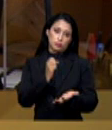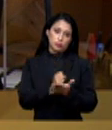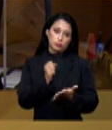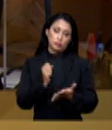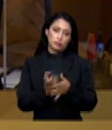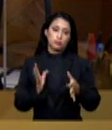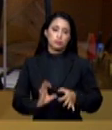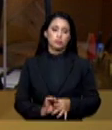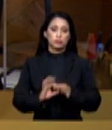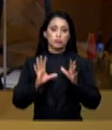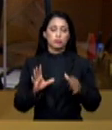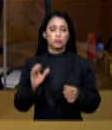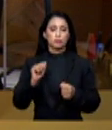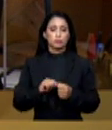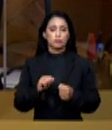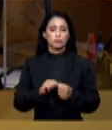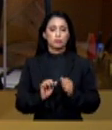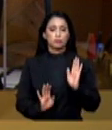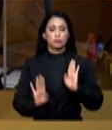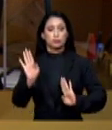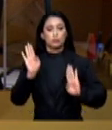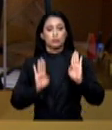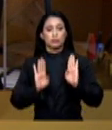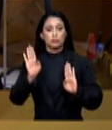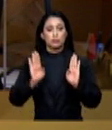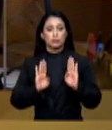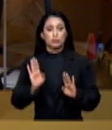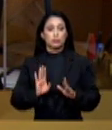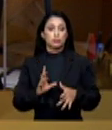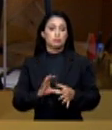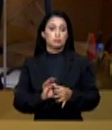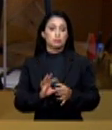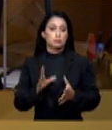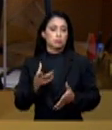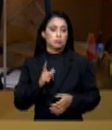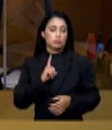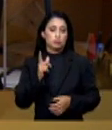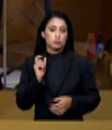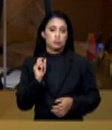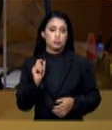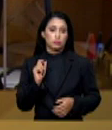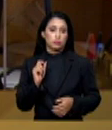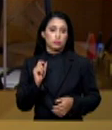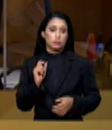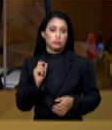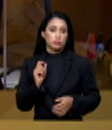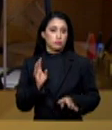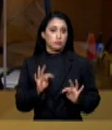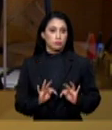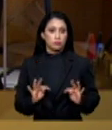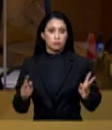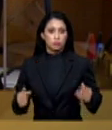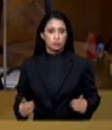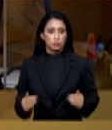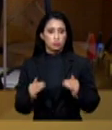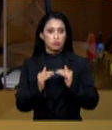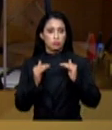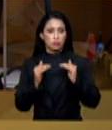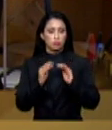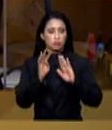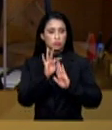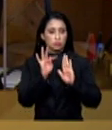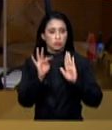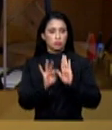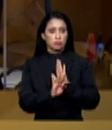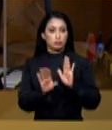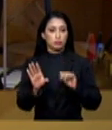contrato de concessão precedida de licitação o que privilegia o tanto é condizente integralmente com o